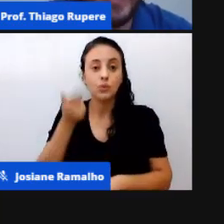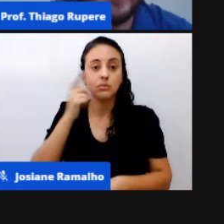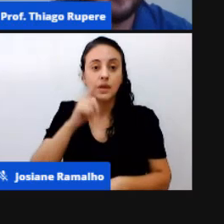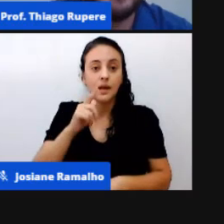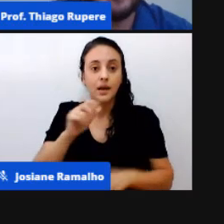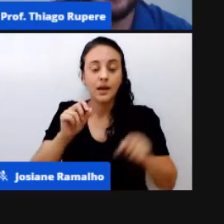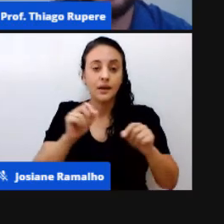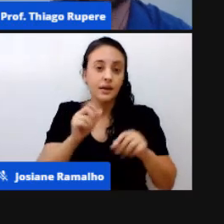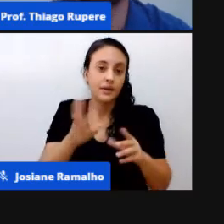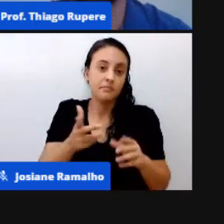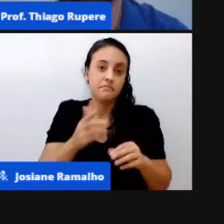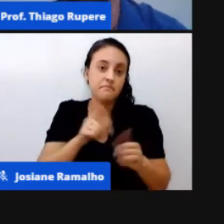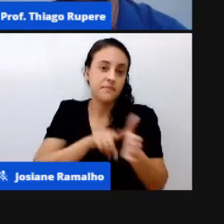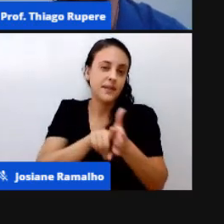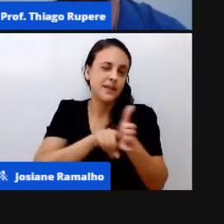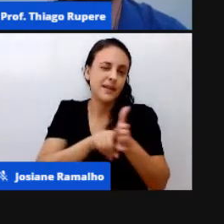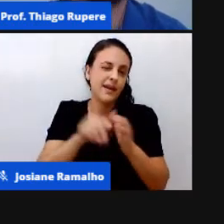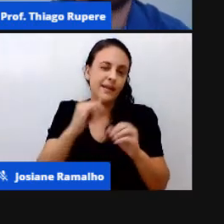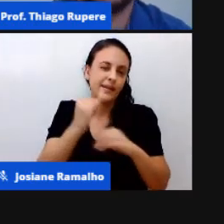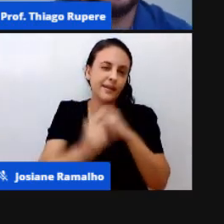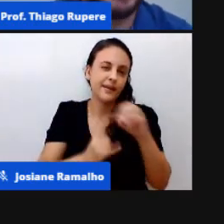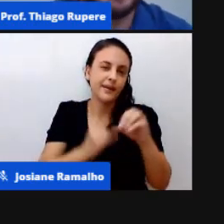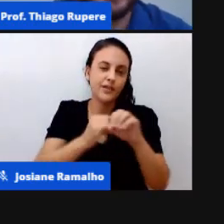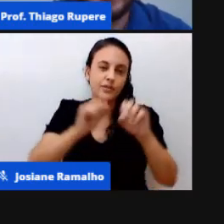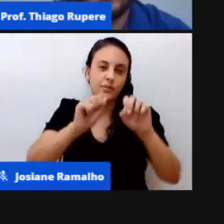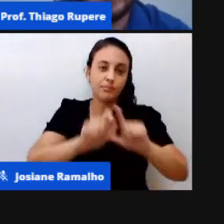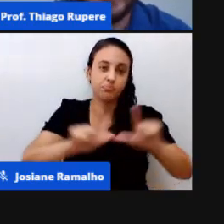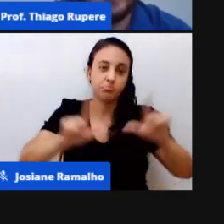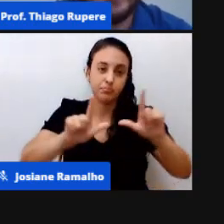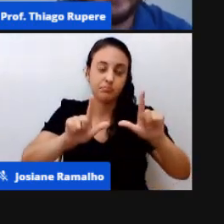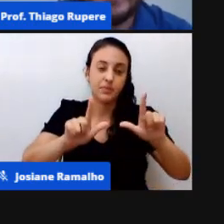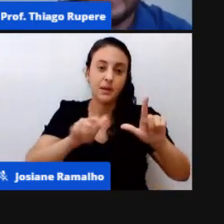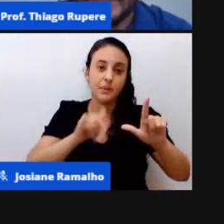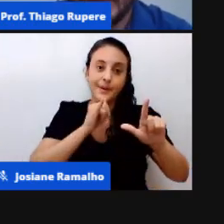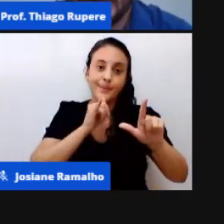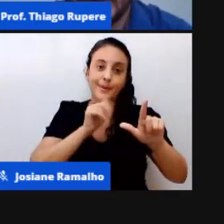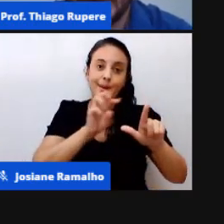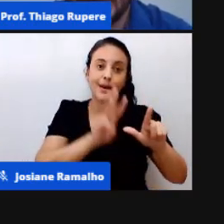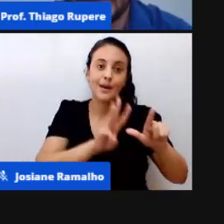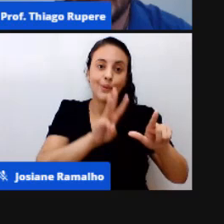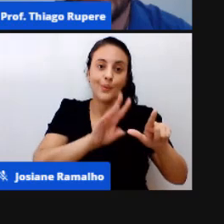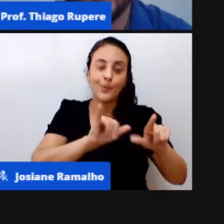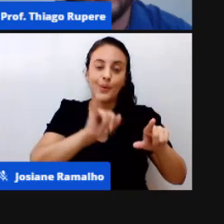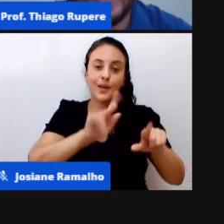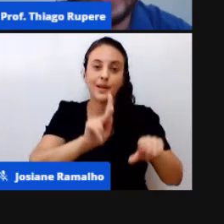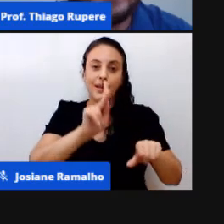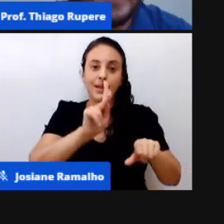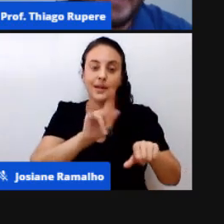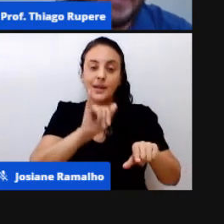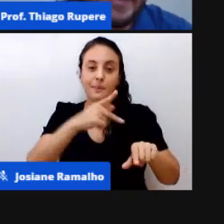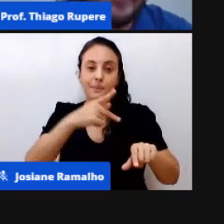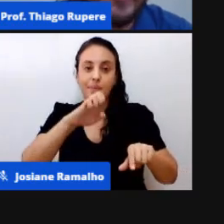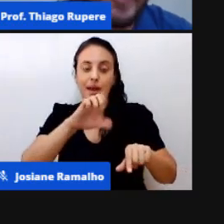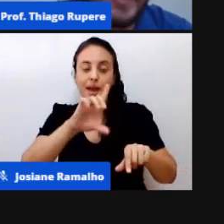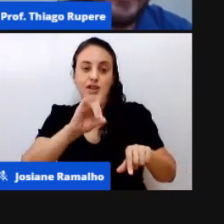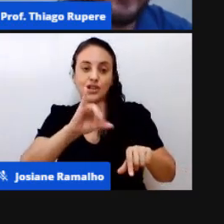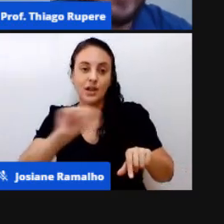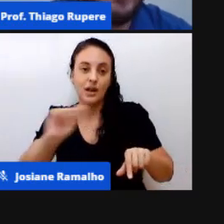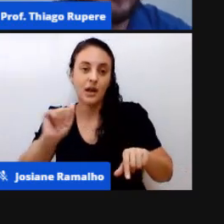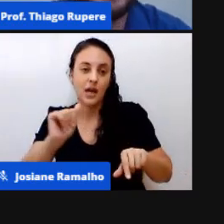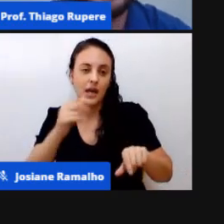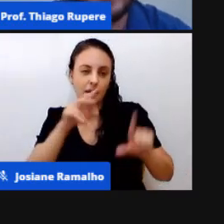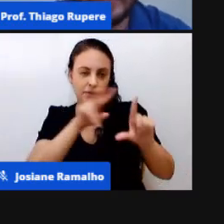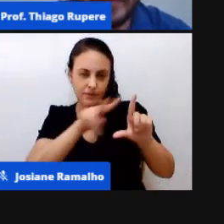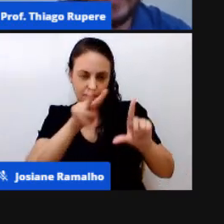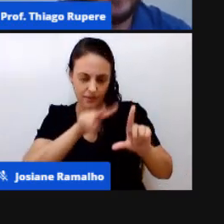na Wikipédia, alguns não recomendam, outros recomendam tranquilamente, né? E ele consegue